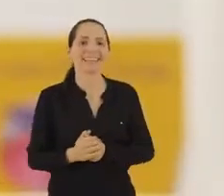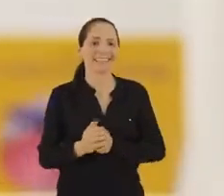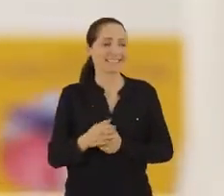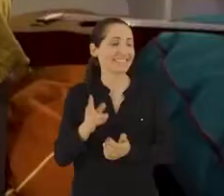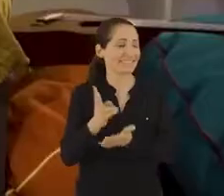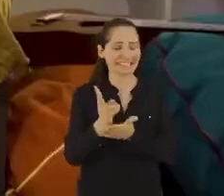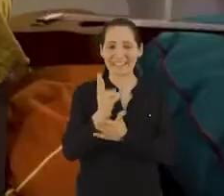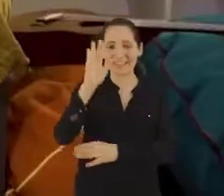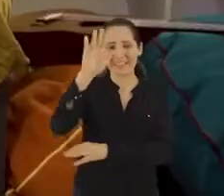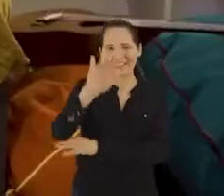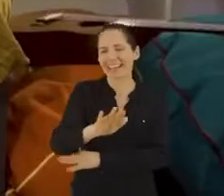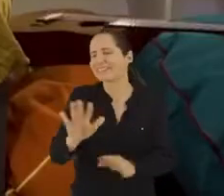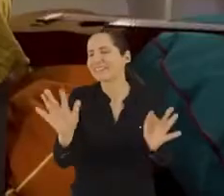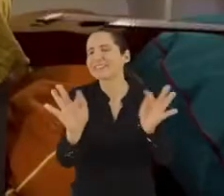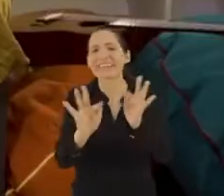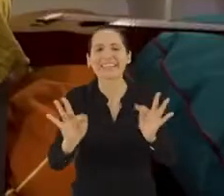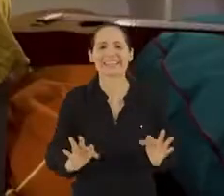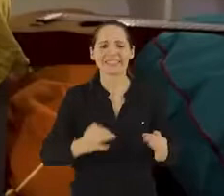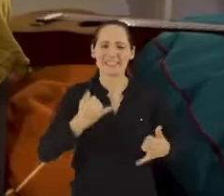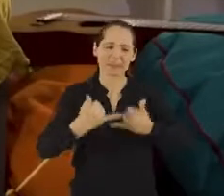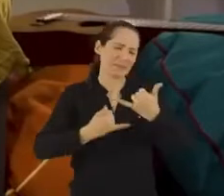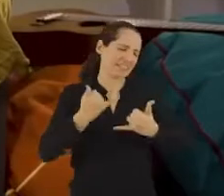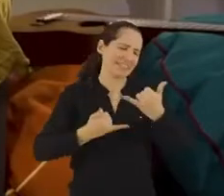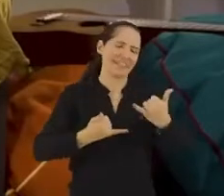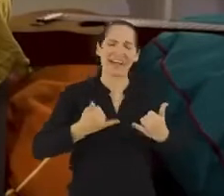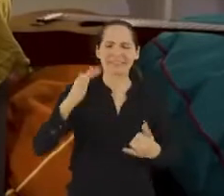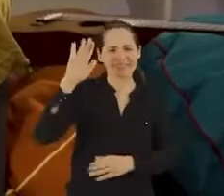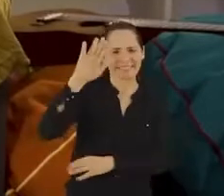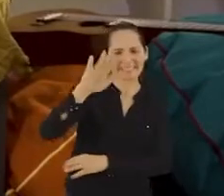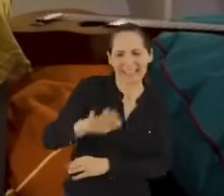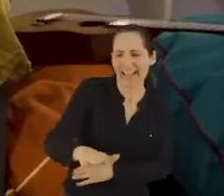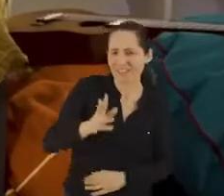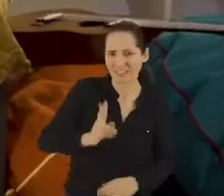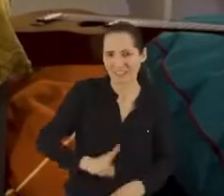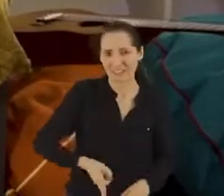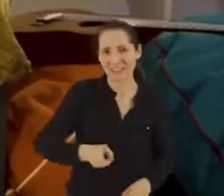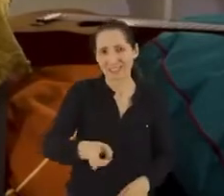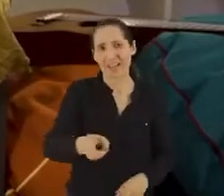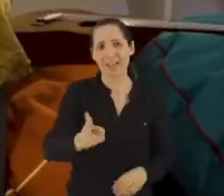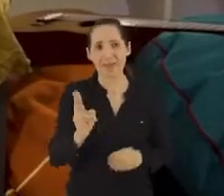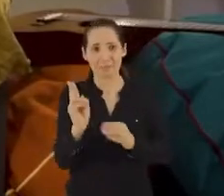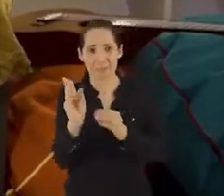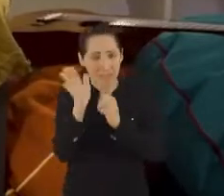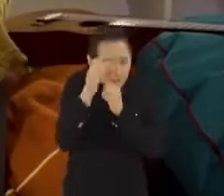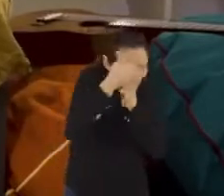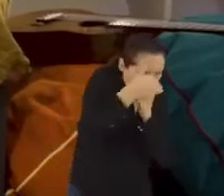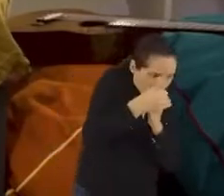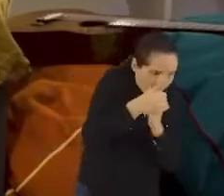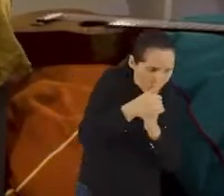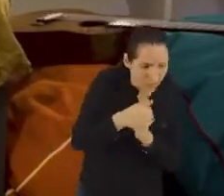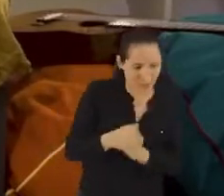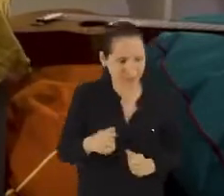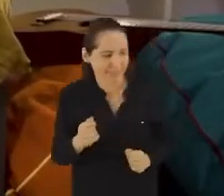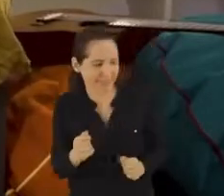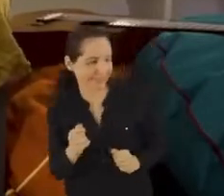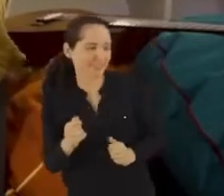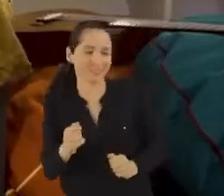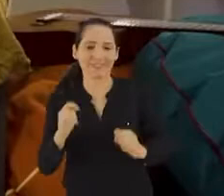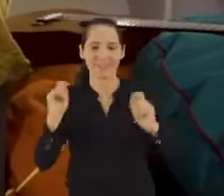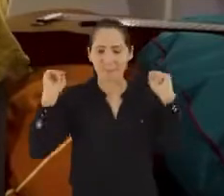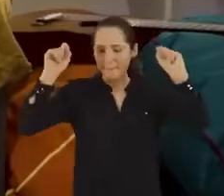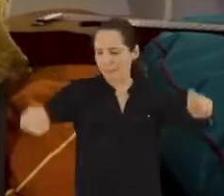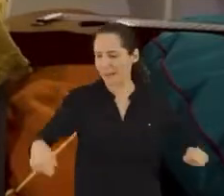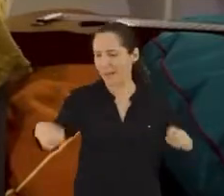felizes. Eles brincavam toda tarde. Esconde-esconde. Amarelinha. Amarelinha. Pula corda. Pula